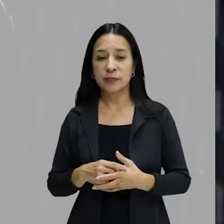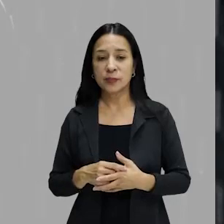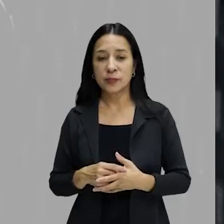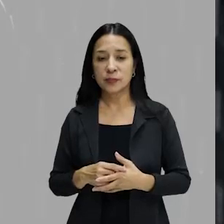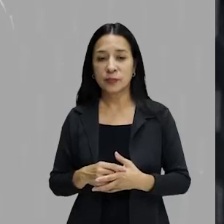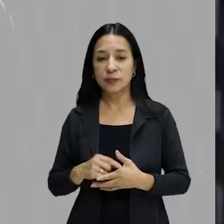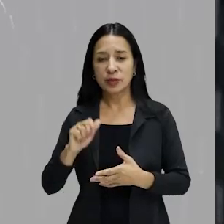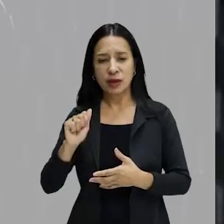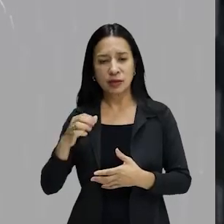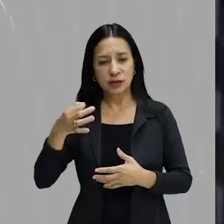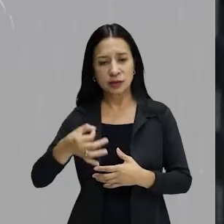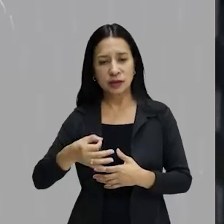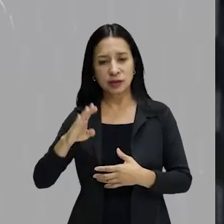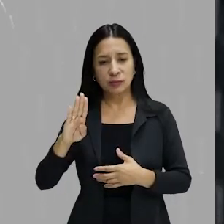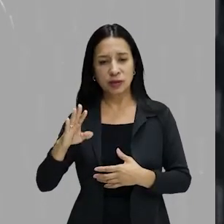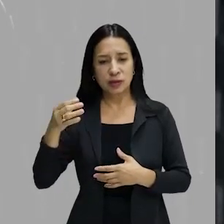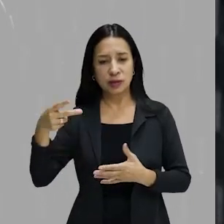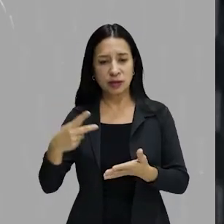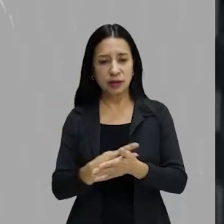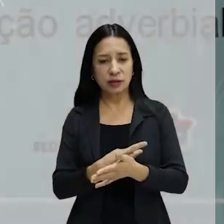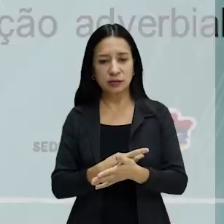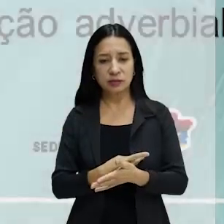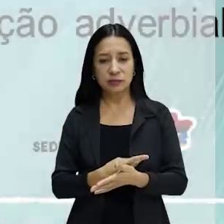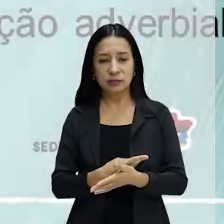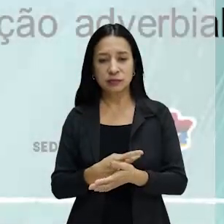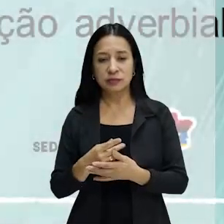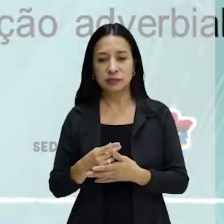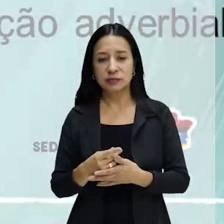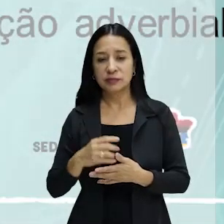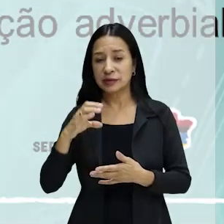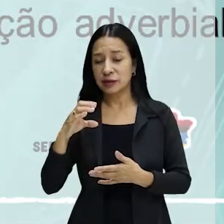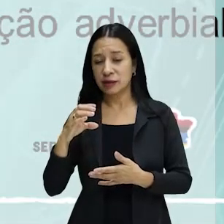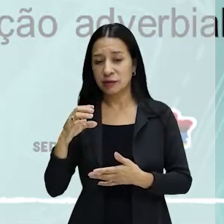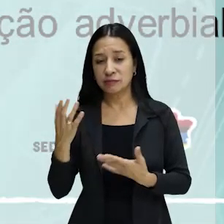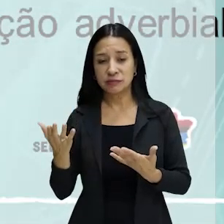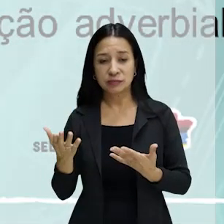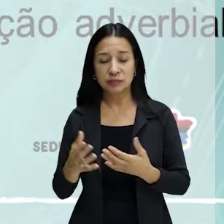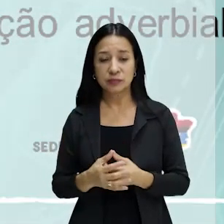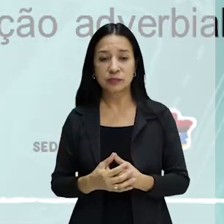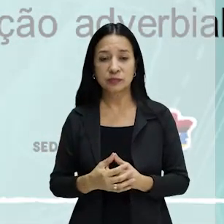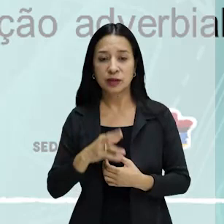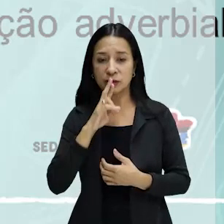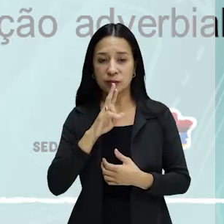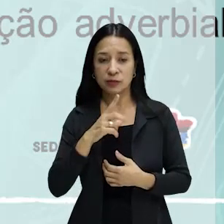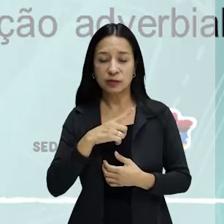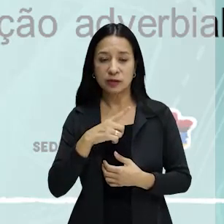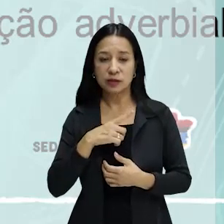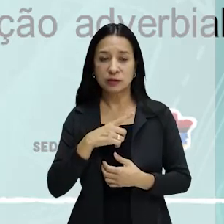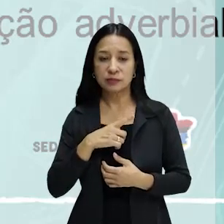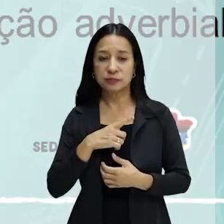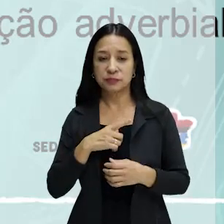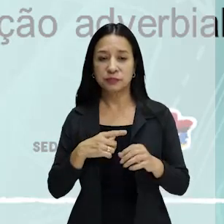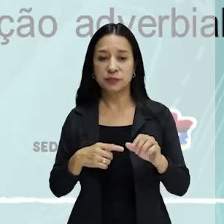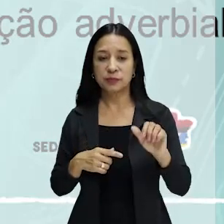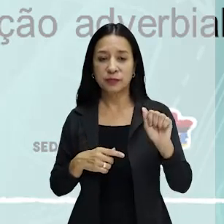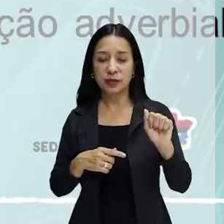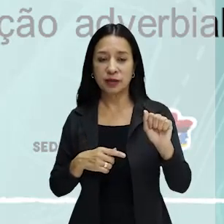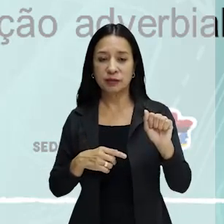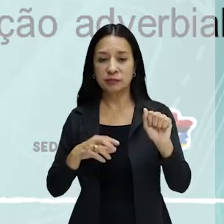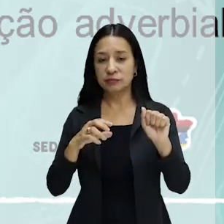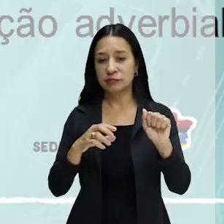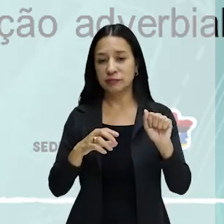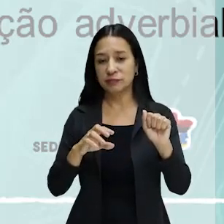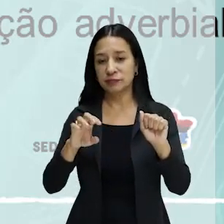Tá faltando aqui o lugar, né, de colocar o C. Mas vamos lá? Na resposta tem. Letra A,